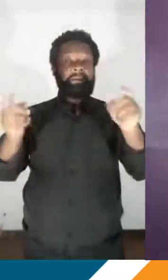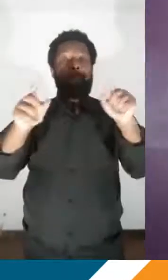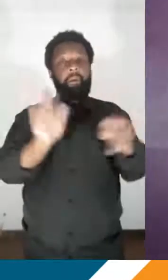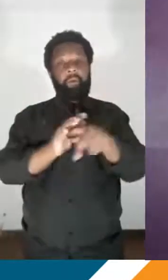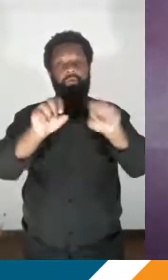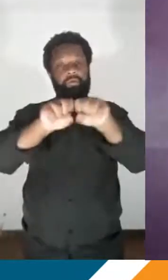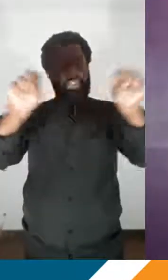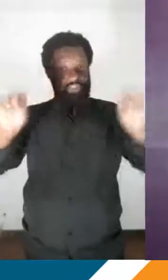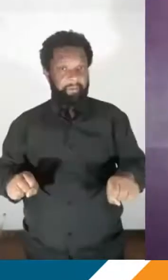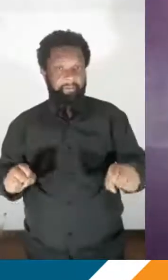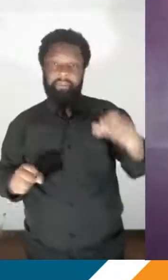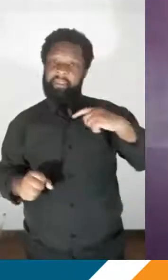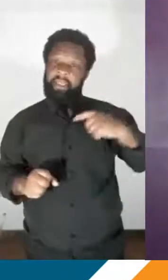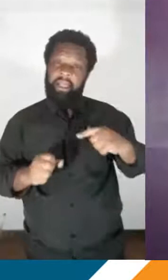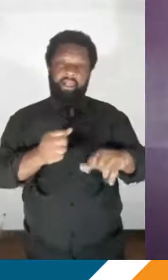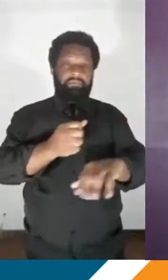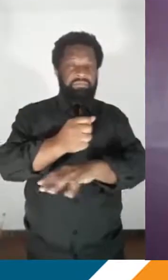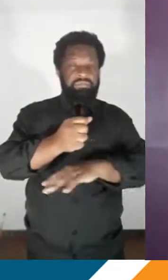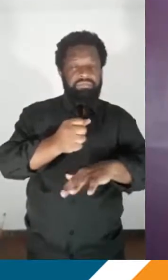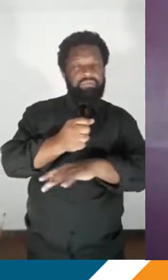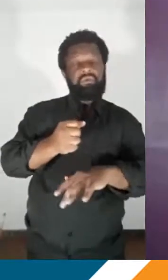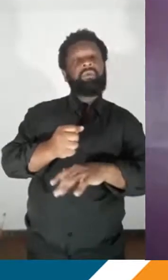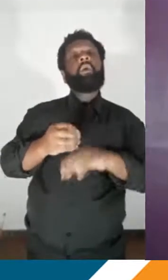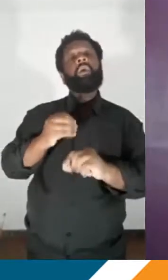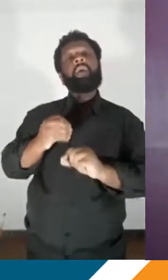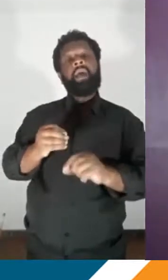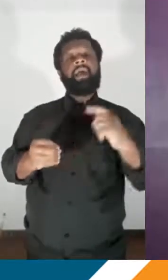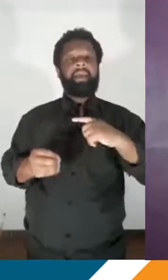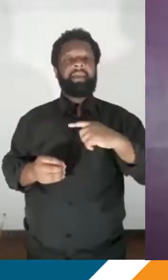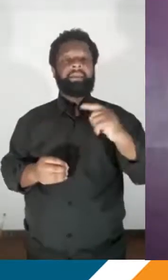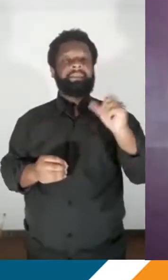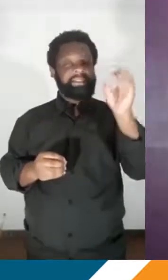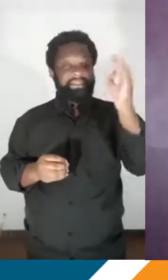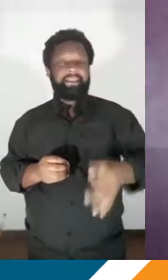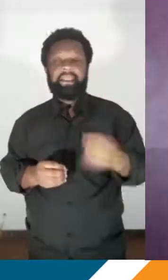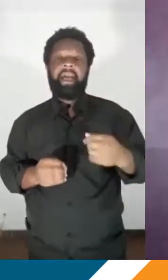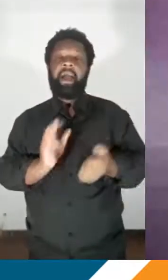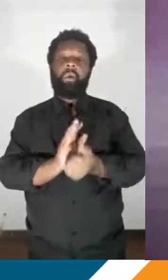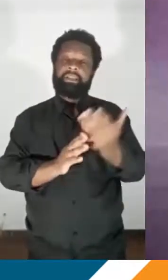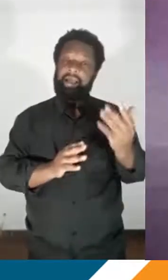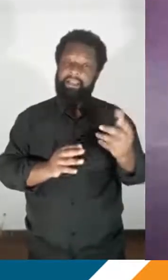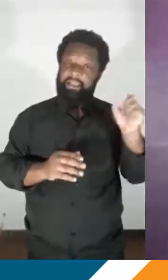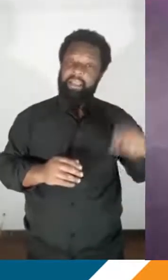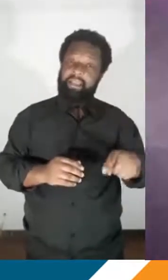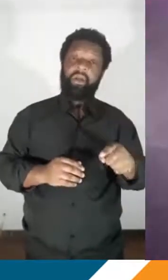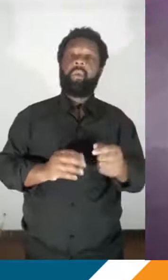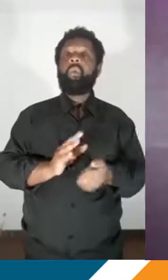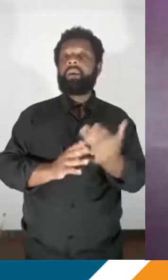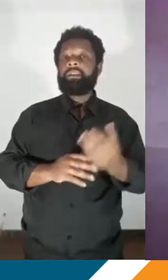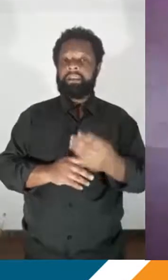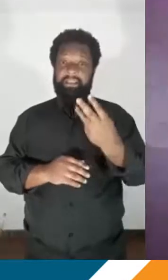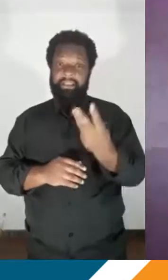de fundo do sistema. Então, esse corpo de fundo aqui, ó, que vai ser formado, vai ser exatamente essa quantidade